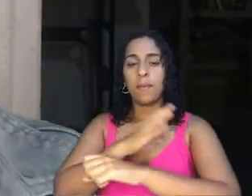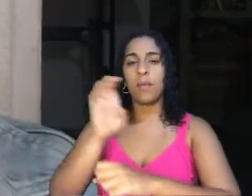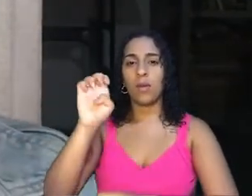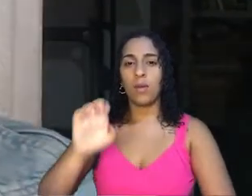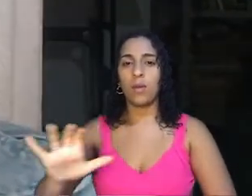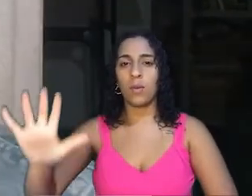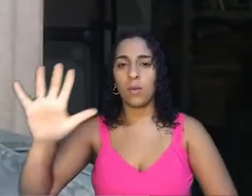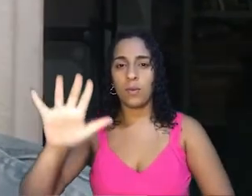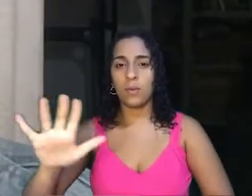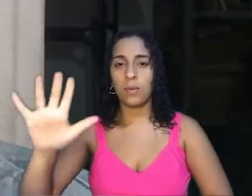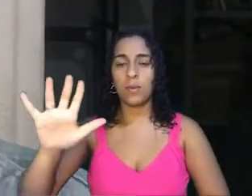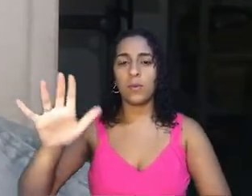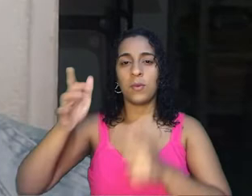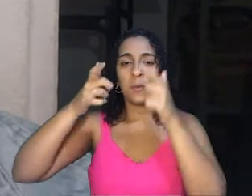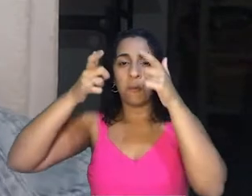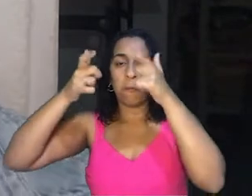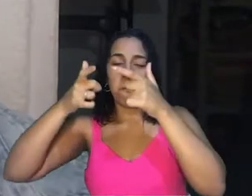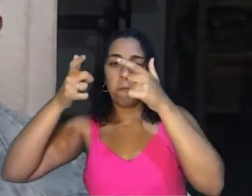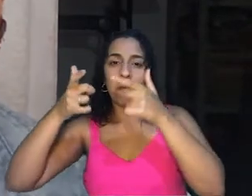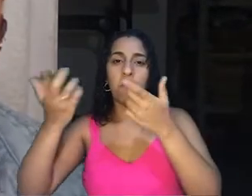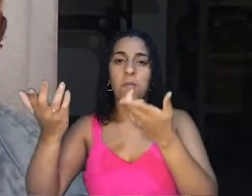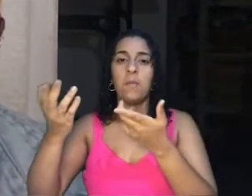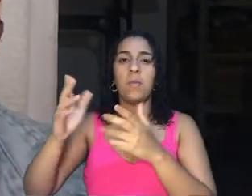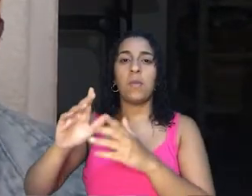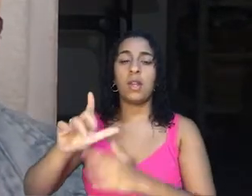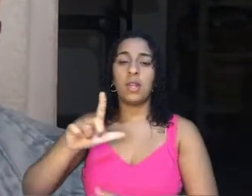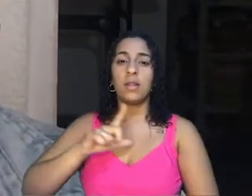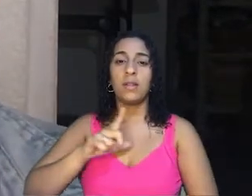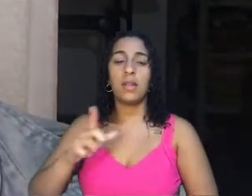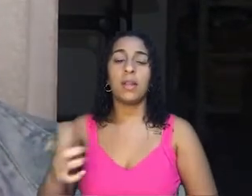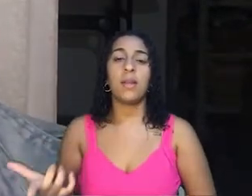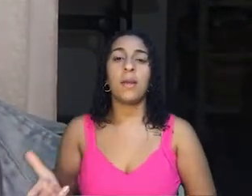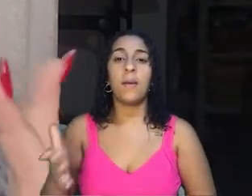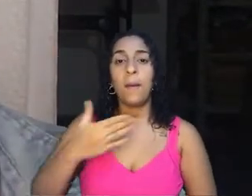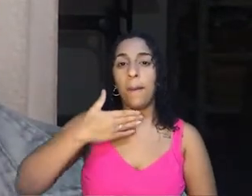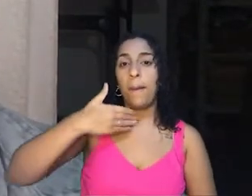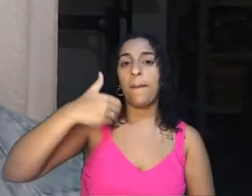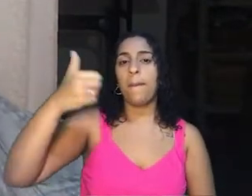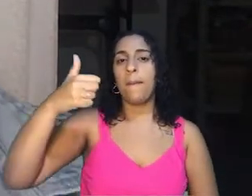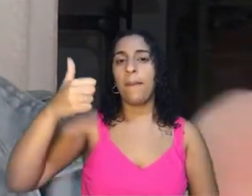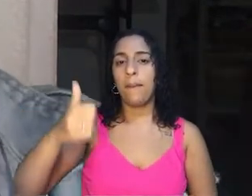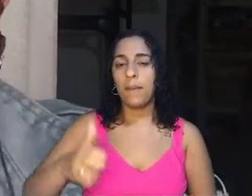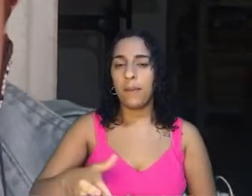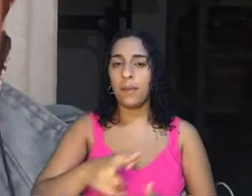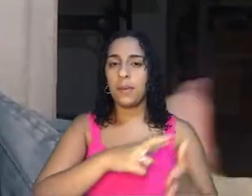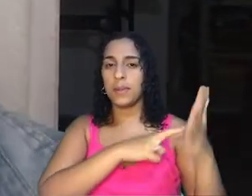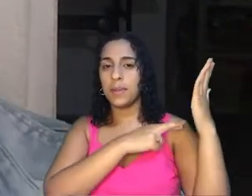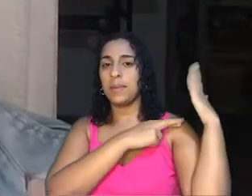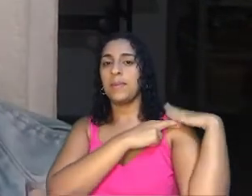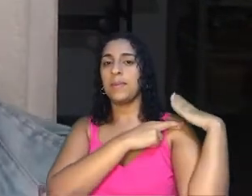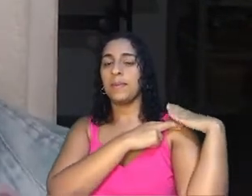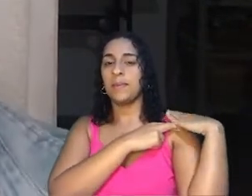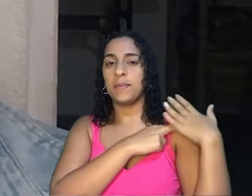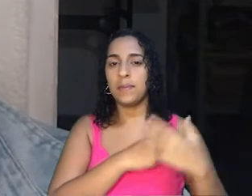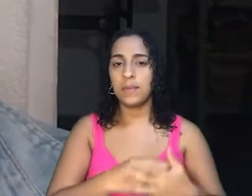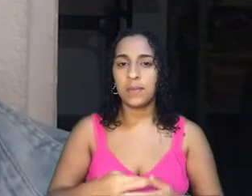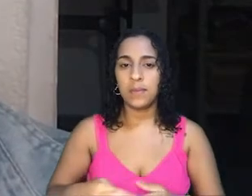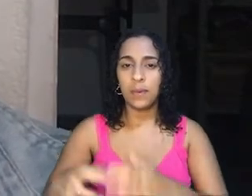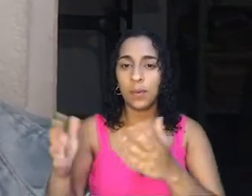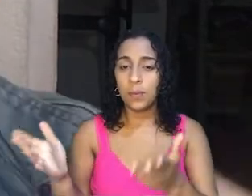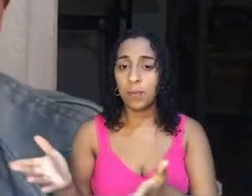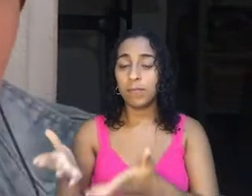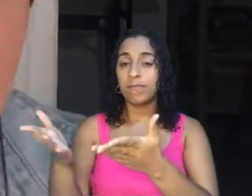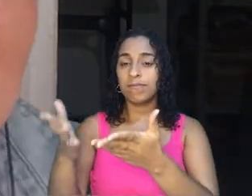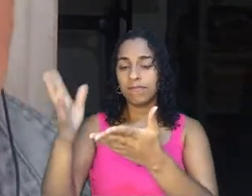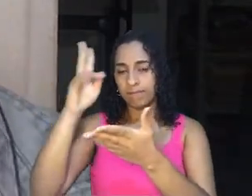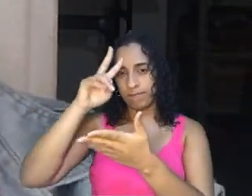nos baixo dois colocada assim na historiografia não é por muito tempo se ela colocada e não aparece